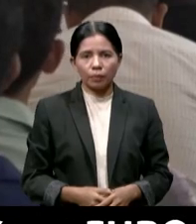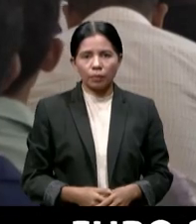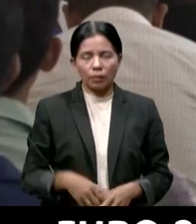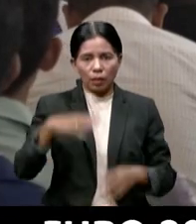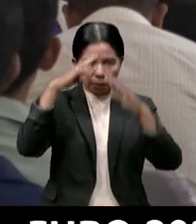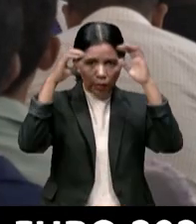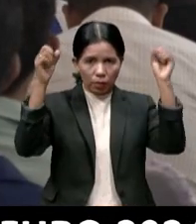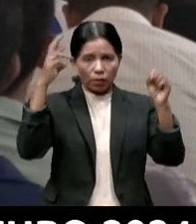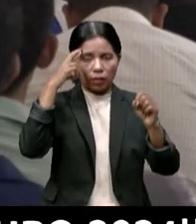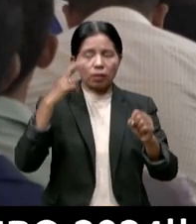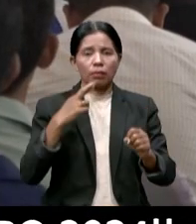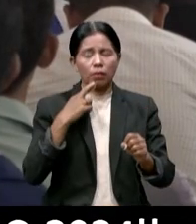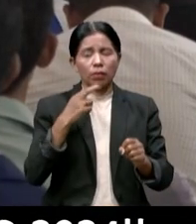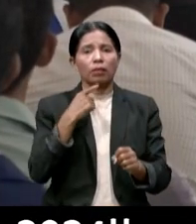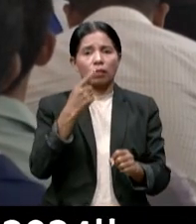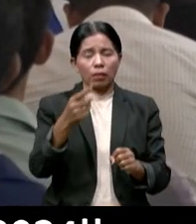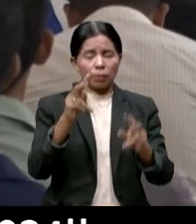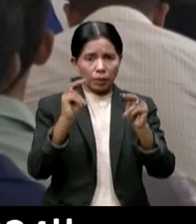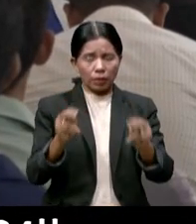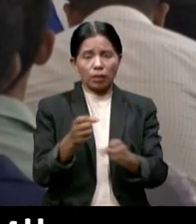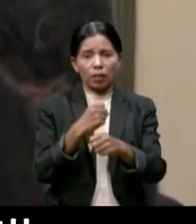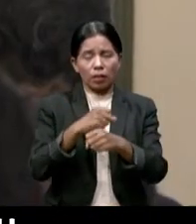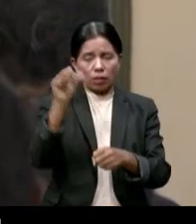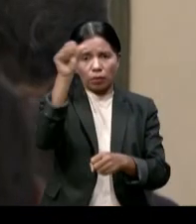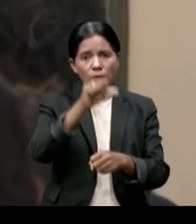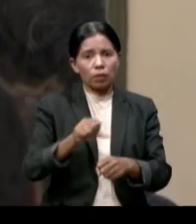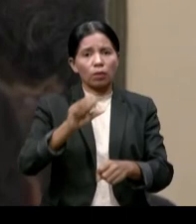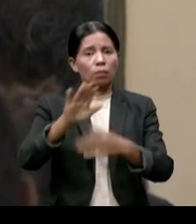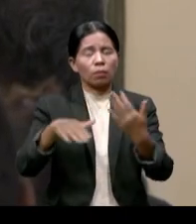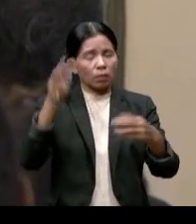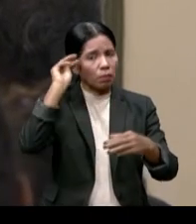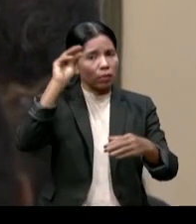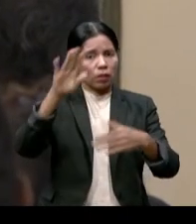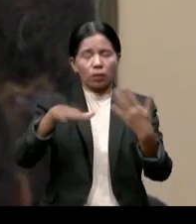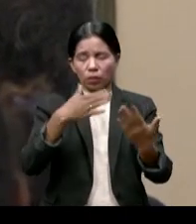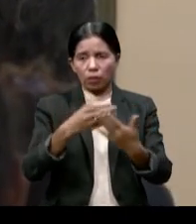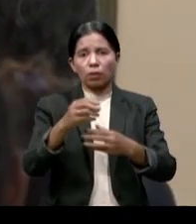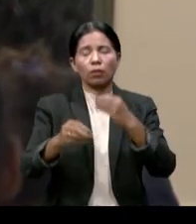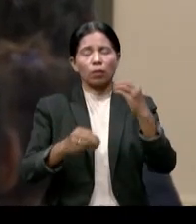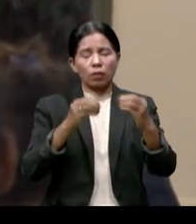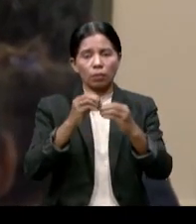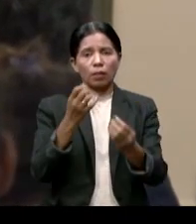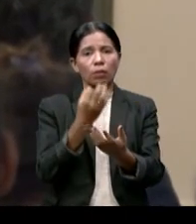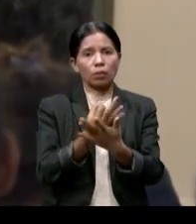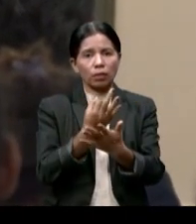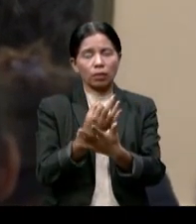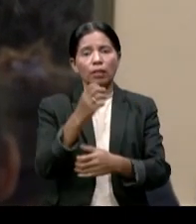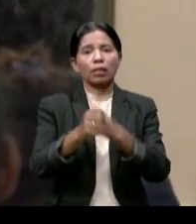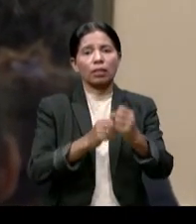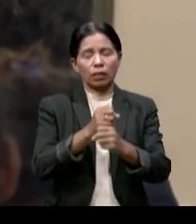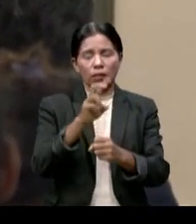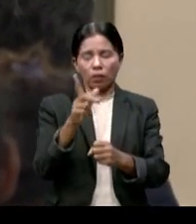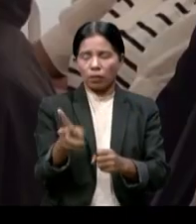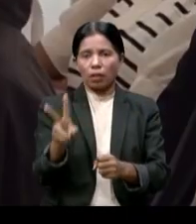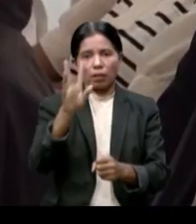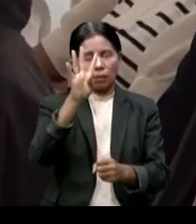Presidente da República, José Ramos Horta, Hateten, precisa de auditoria para cada ministério, quando a execução orçamento tinha um rio ron resenhat, na verdade, o governo